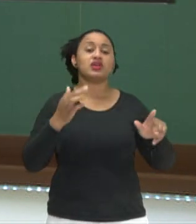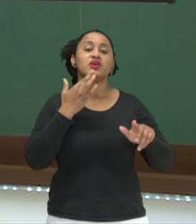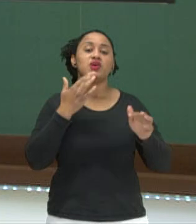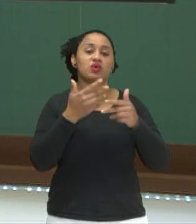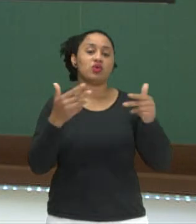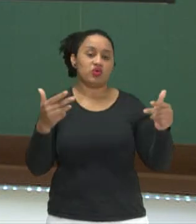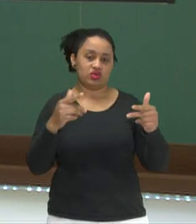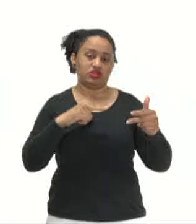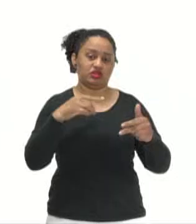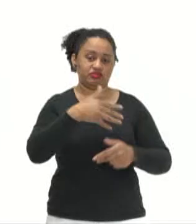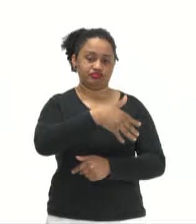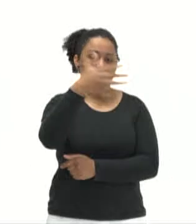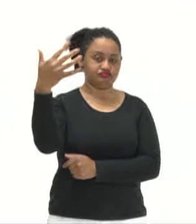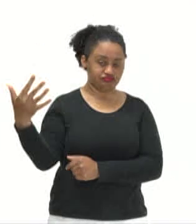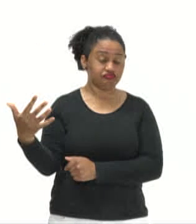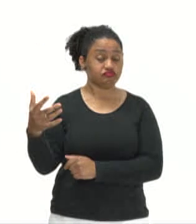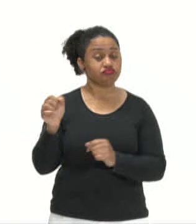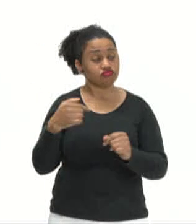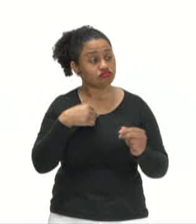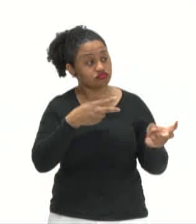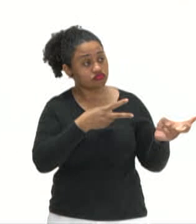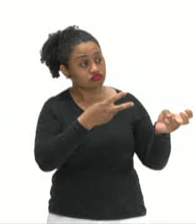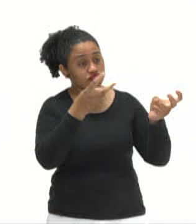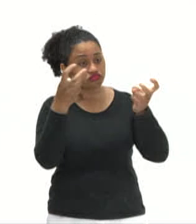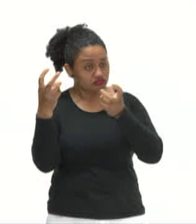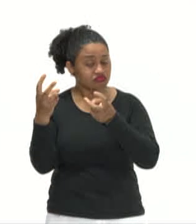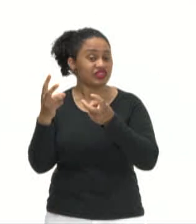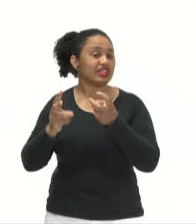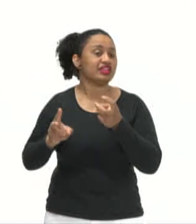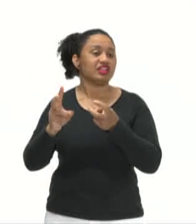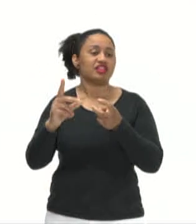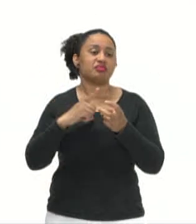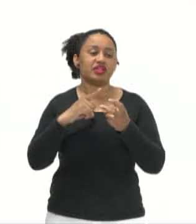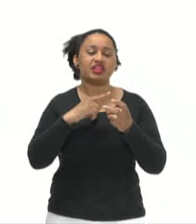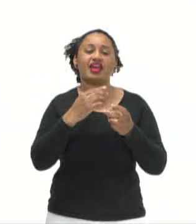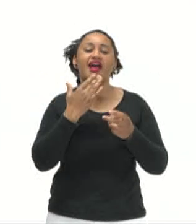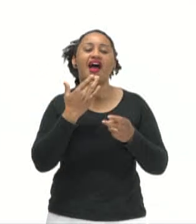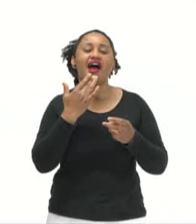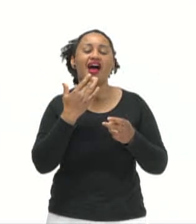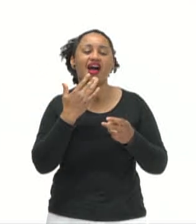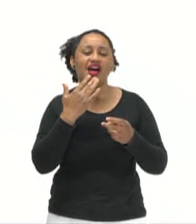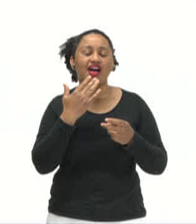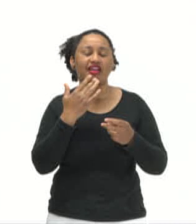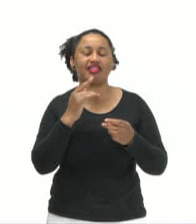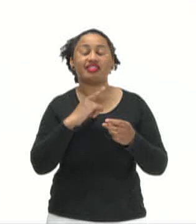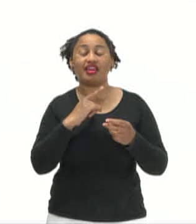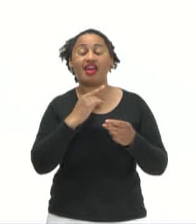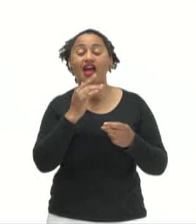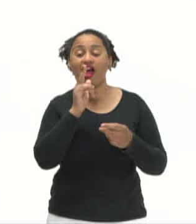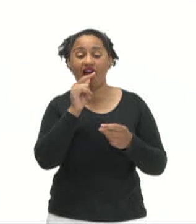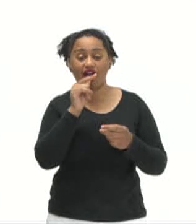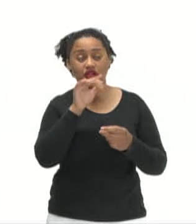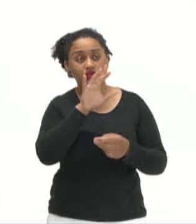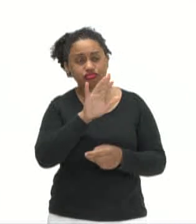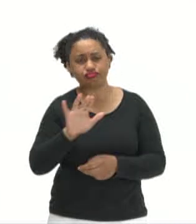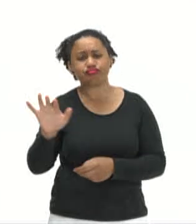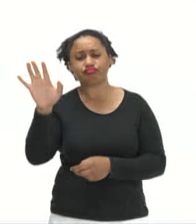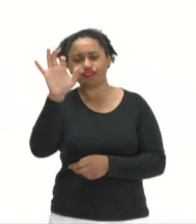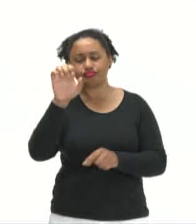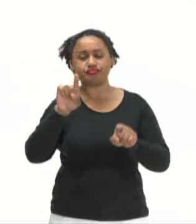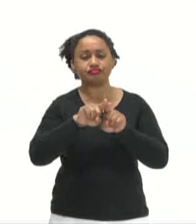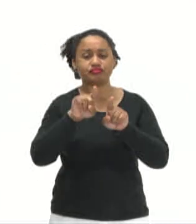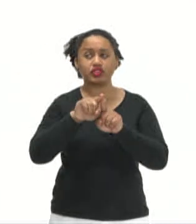do arco-íris. Ele pode ser observado sempre que existem gotículas de água suspensa na atmosfera e a luz